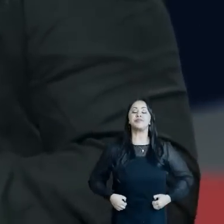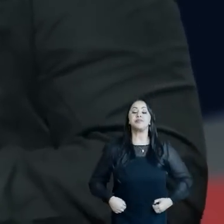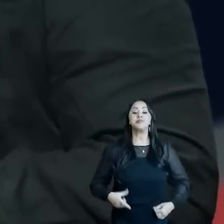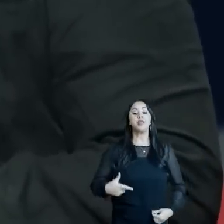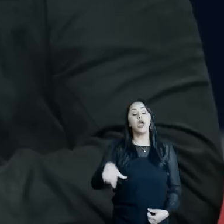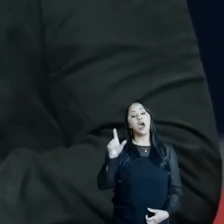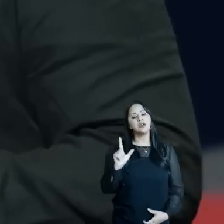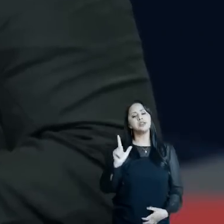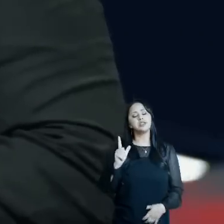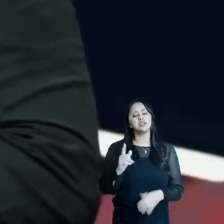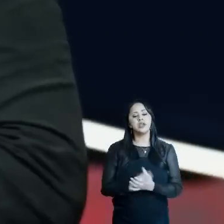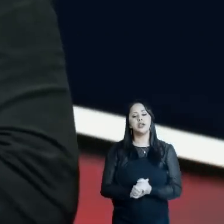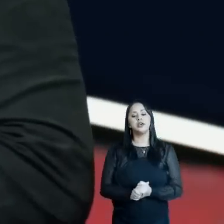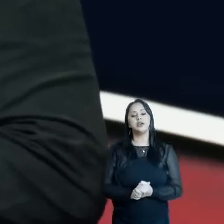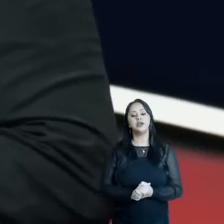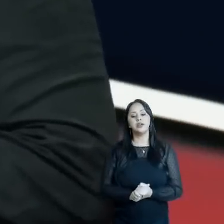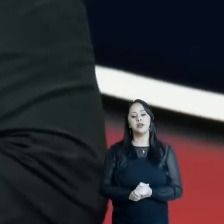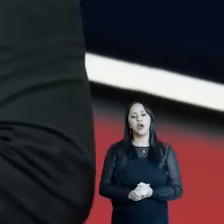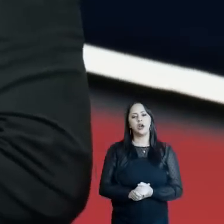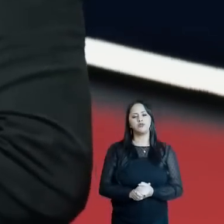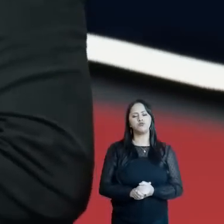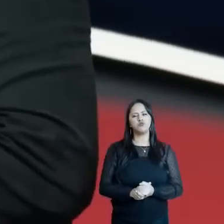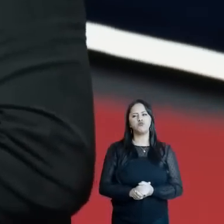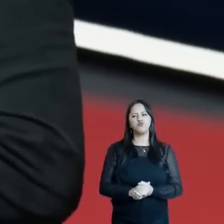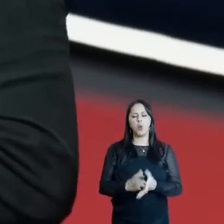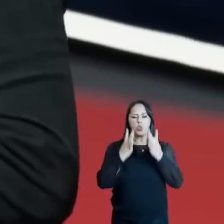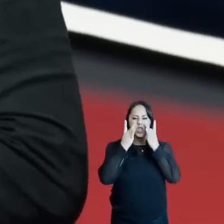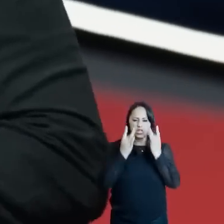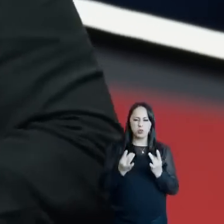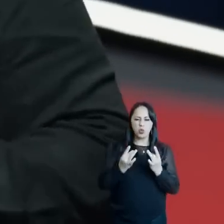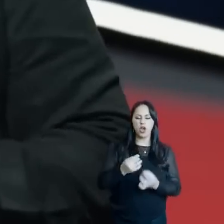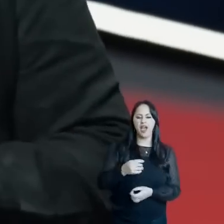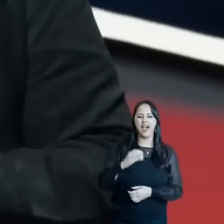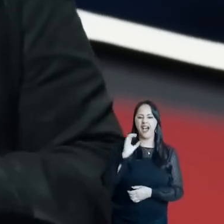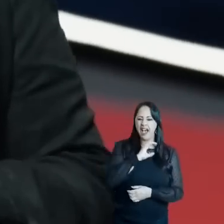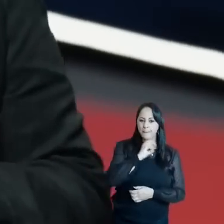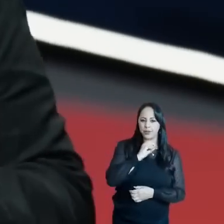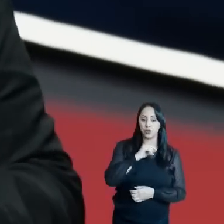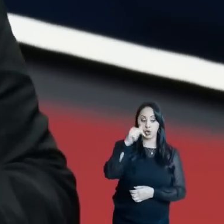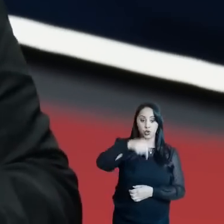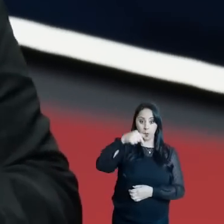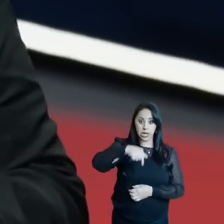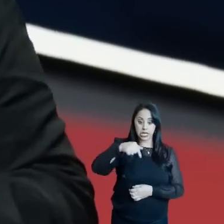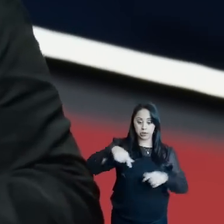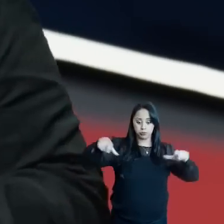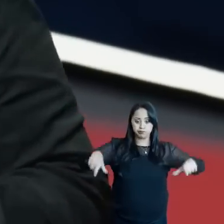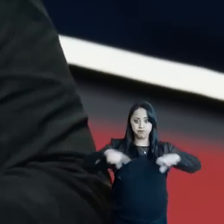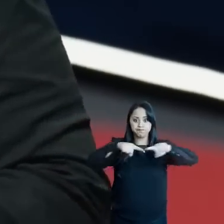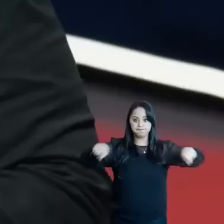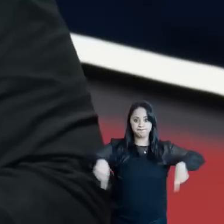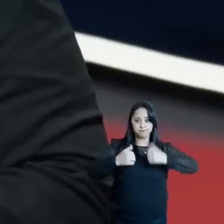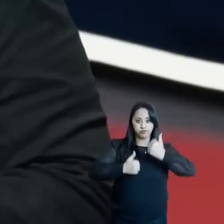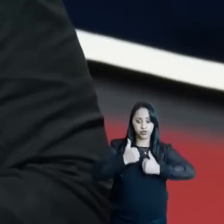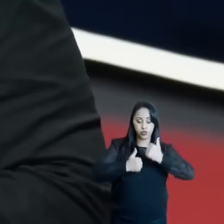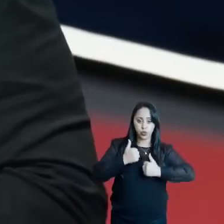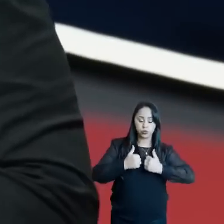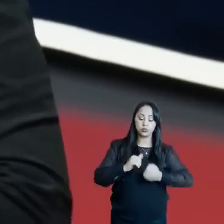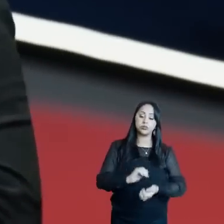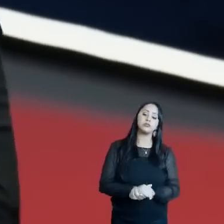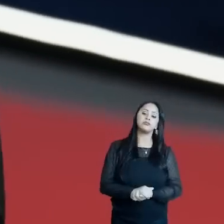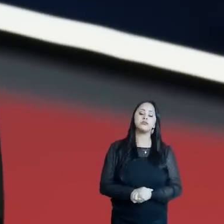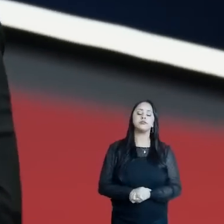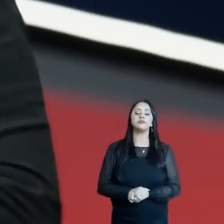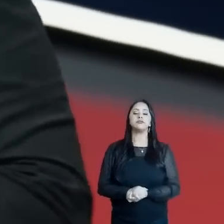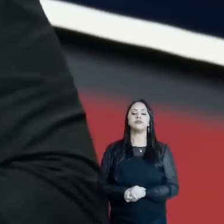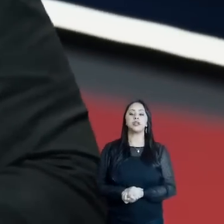Antes disso, eu quero só compartilhar um breve, curtinho testemunho com vocês aqui a respeito desse estádio e do momento que estamos vivendo aqui hoje, do momento que